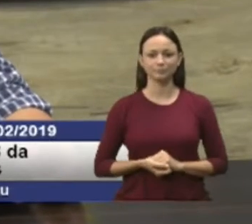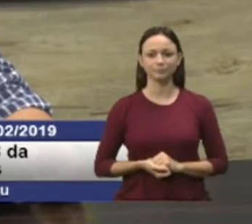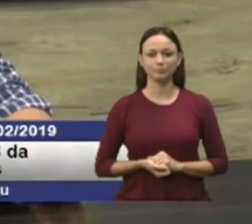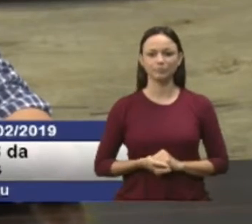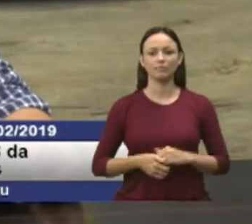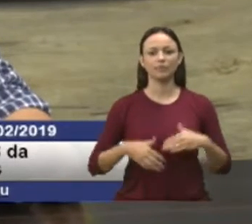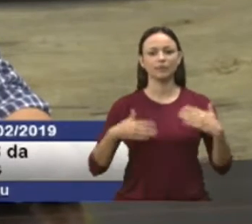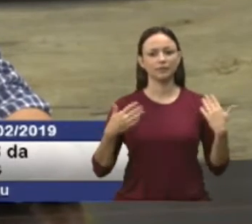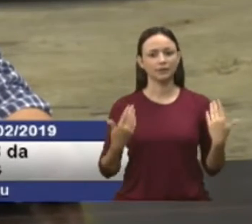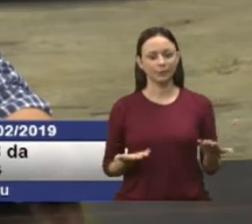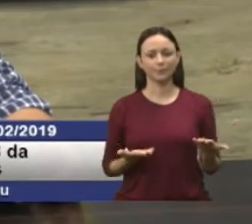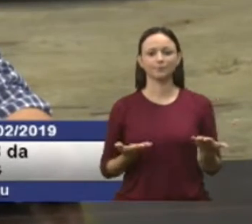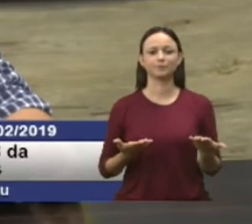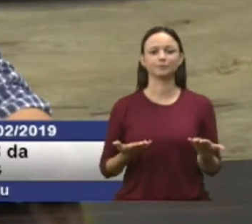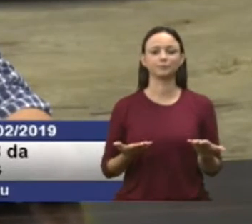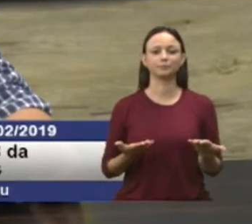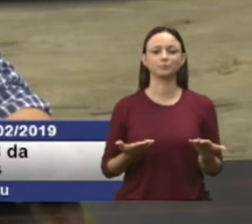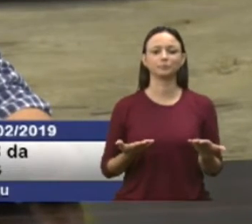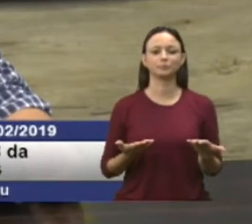Então, conforme